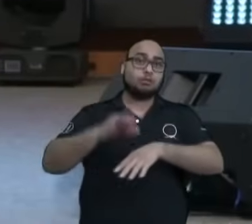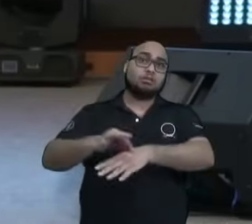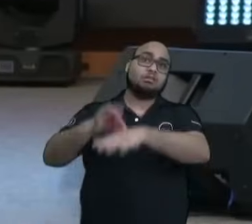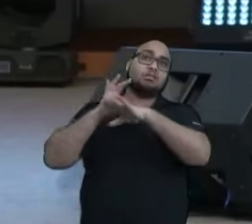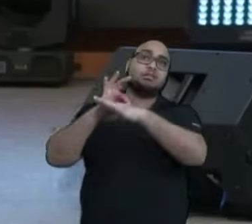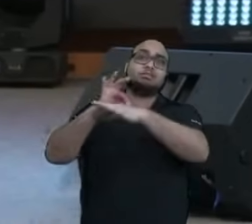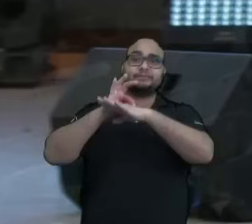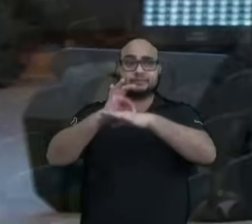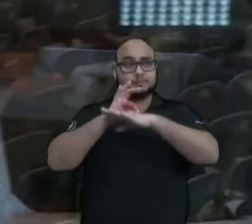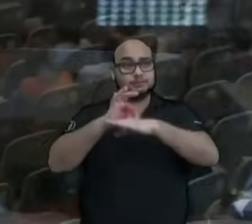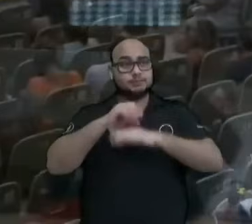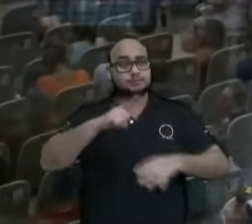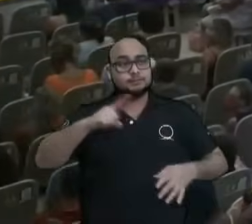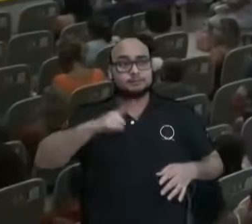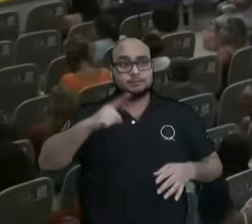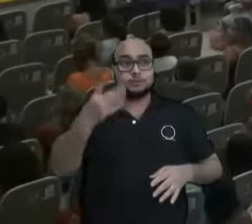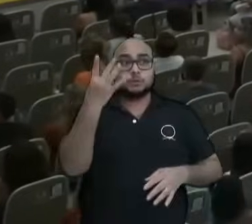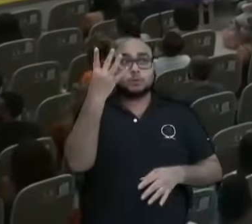na